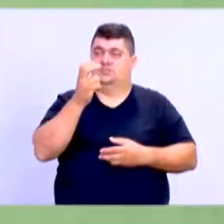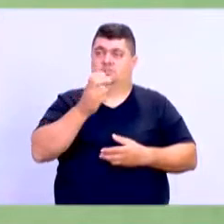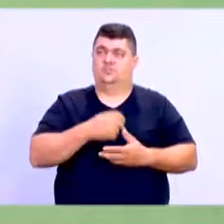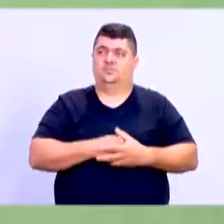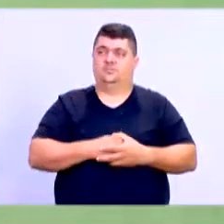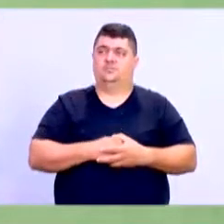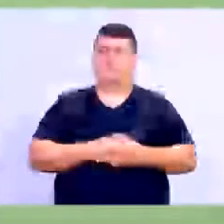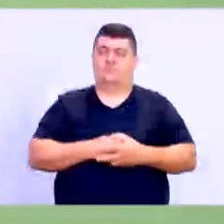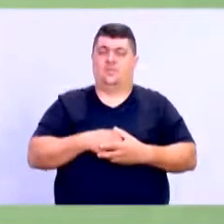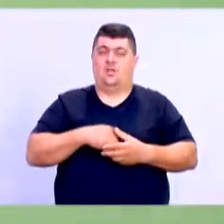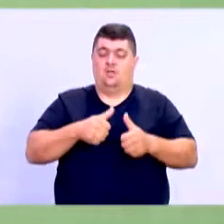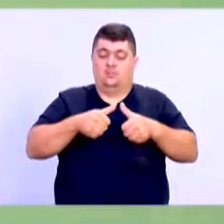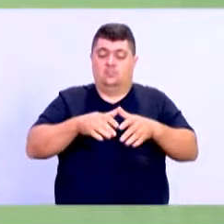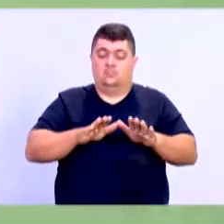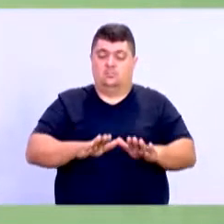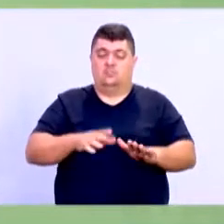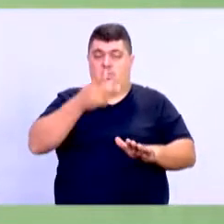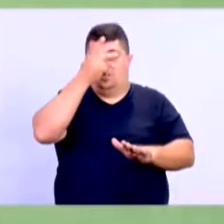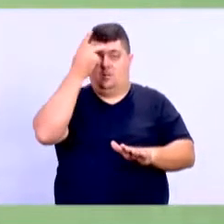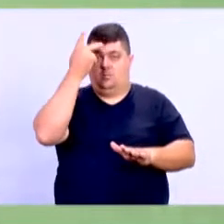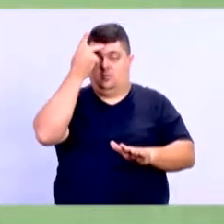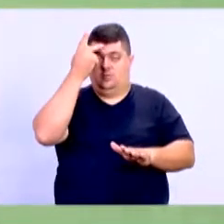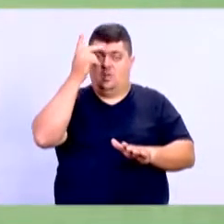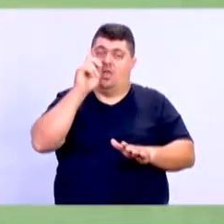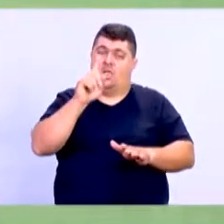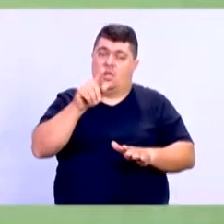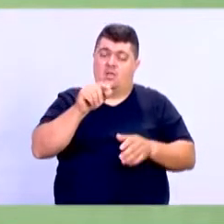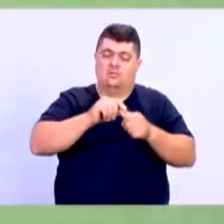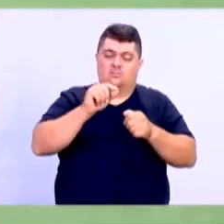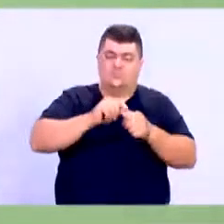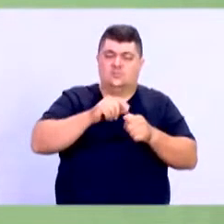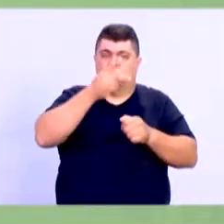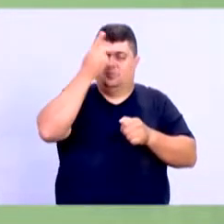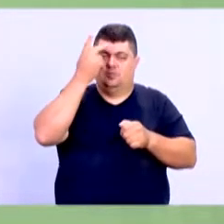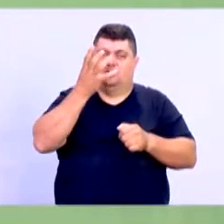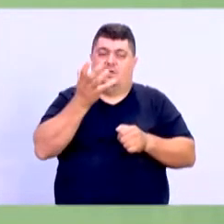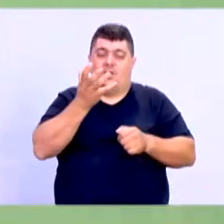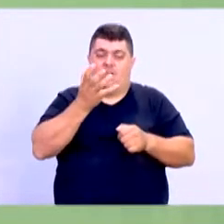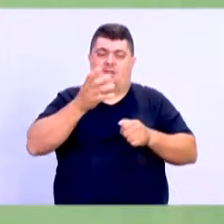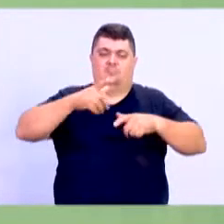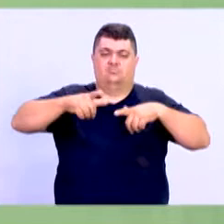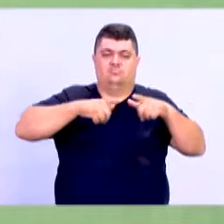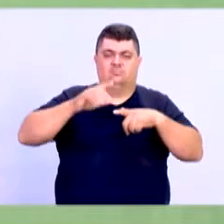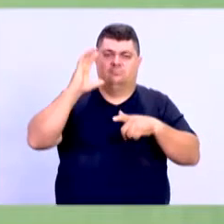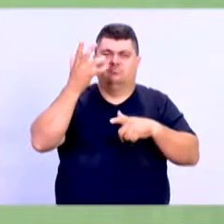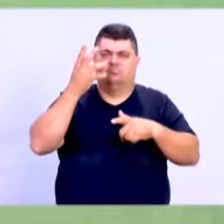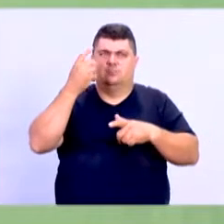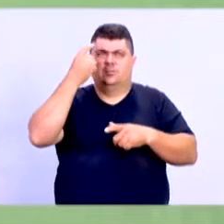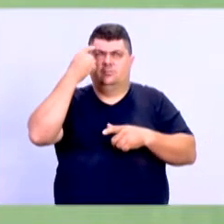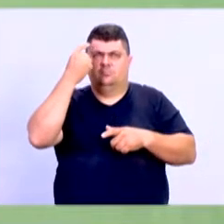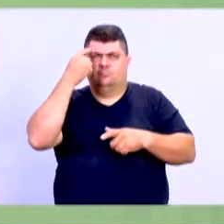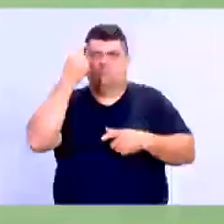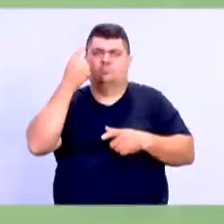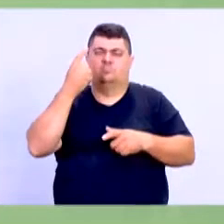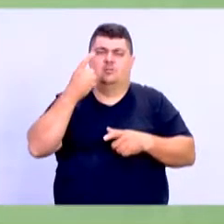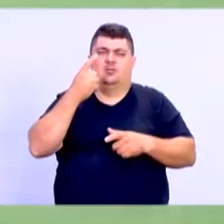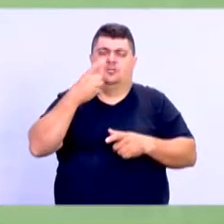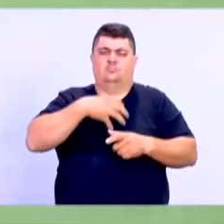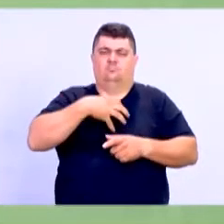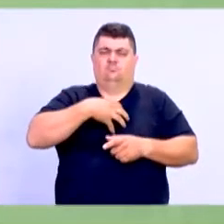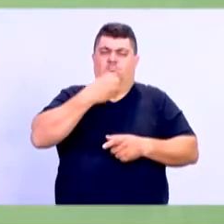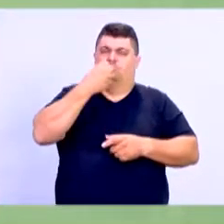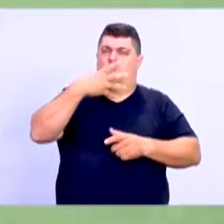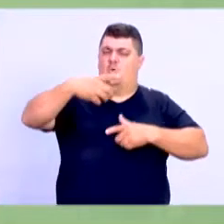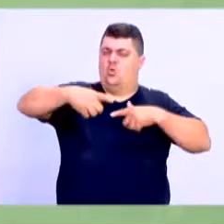Processos de manter pessoas são utilizados para criar condições ambientais e psicológicas satisfatórias para